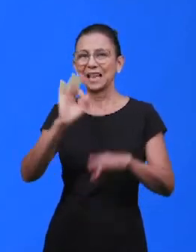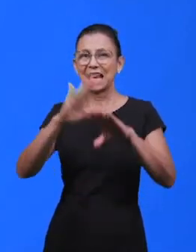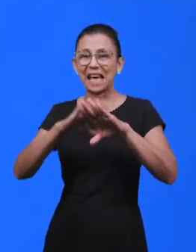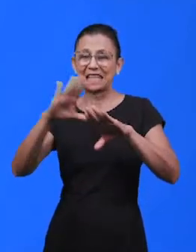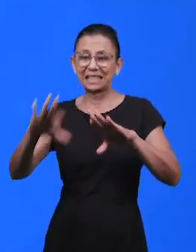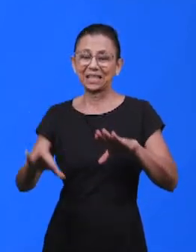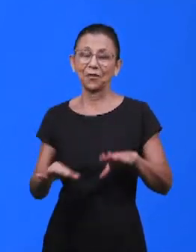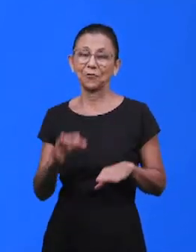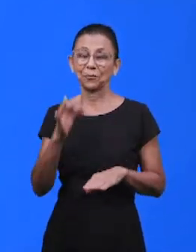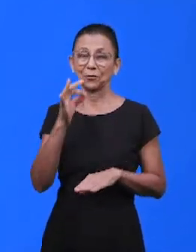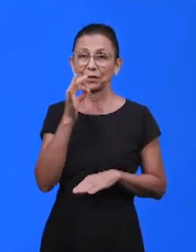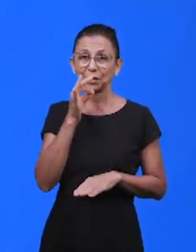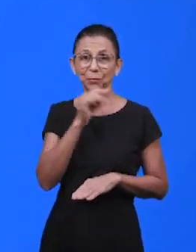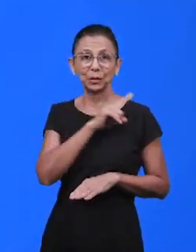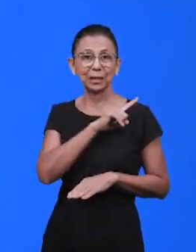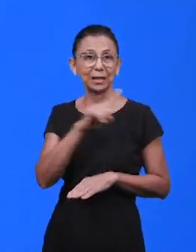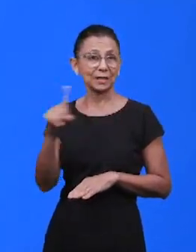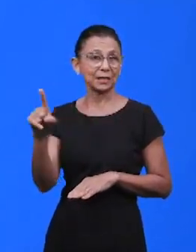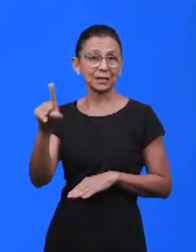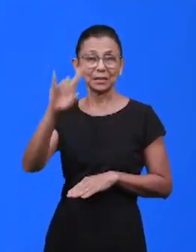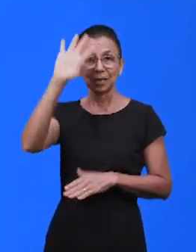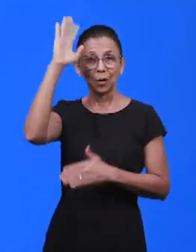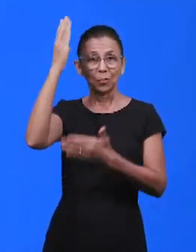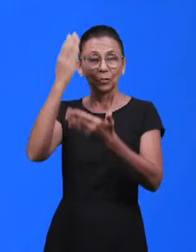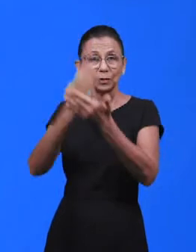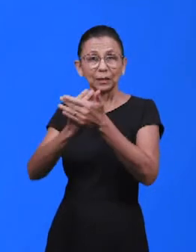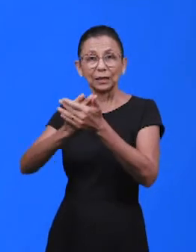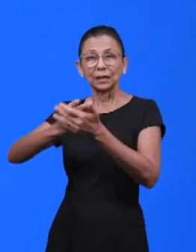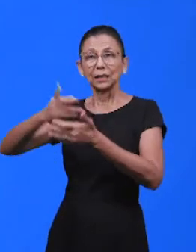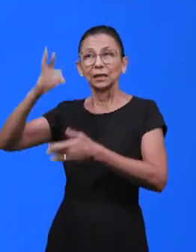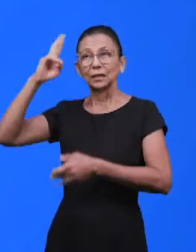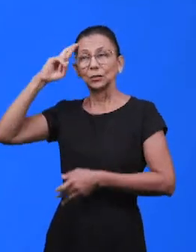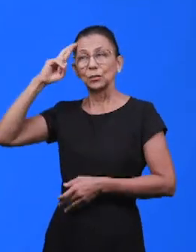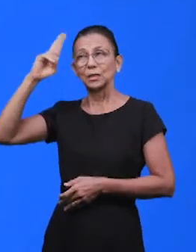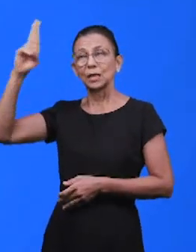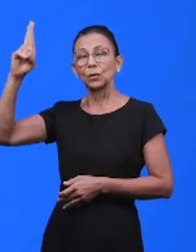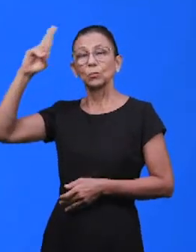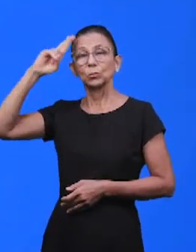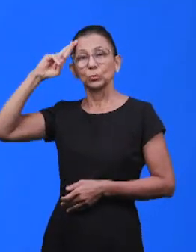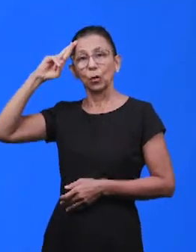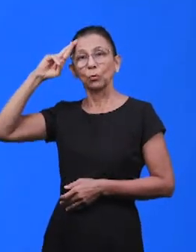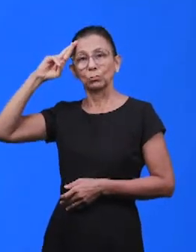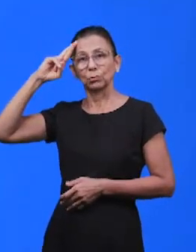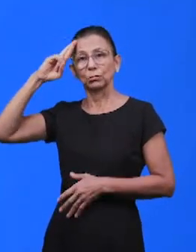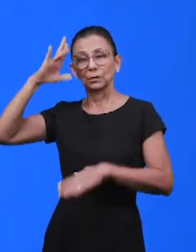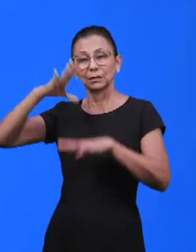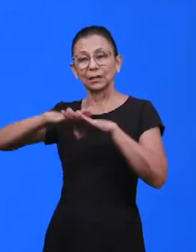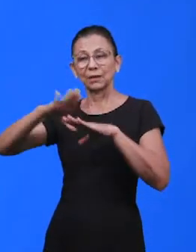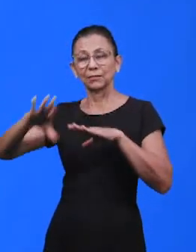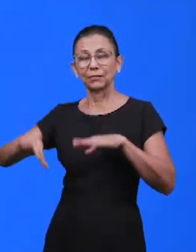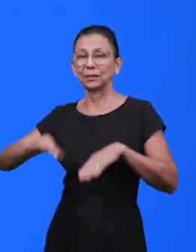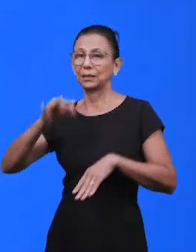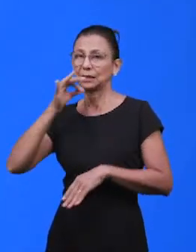creem no dono da vinha. O pastor, muito bem colocada essa expressão sua, viu? Eles não creem